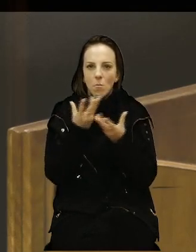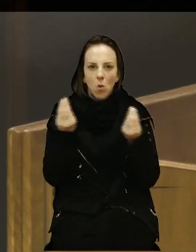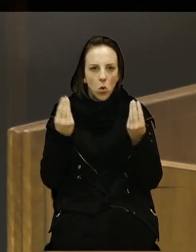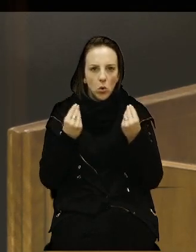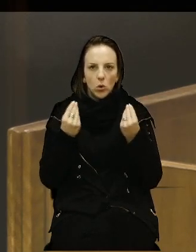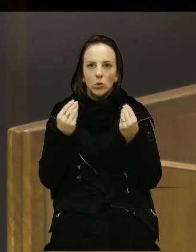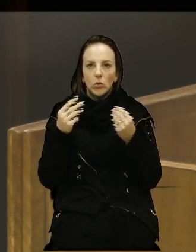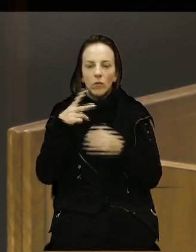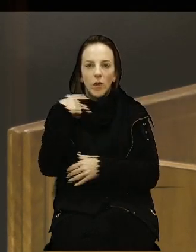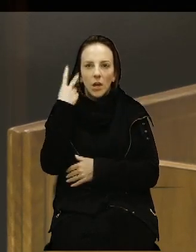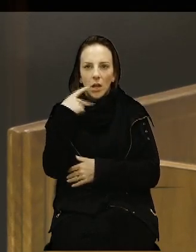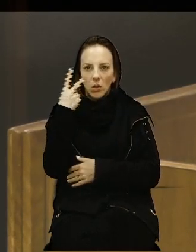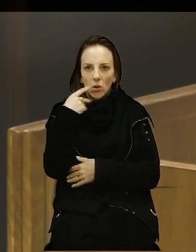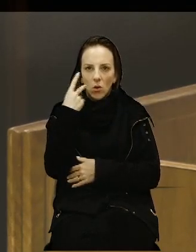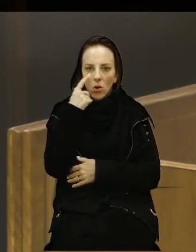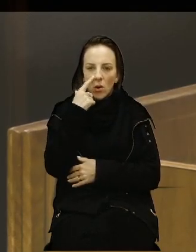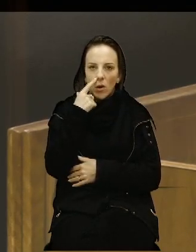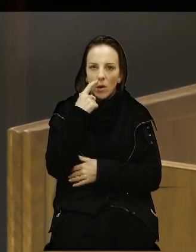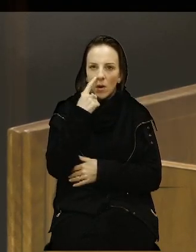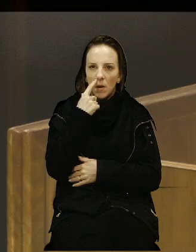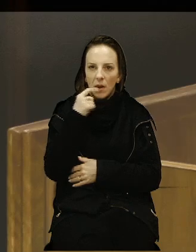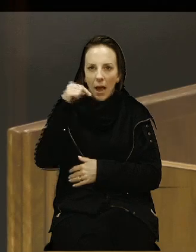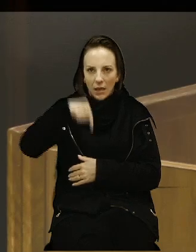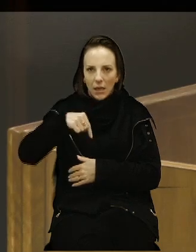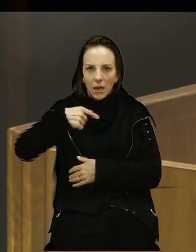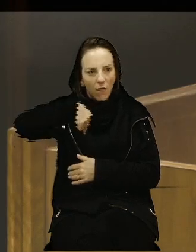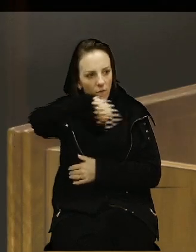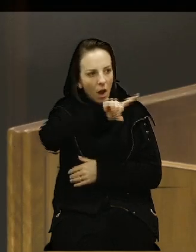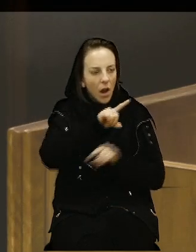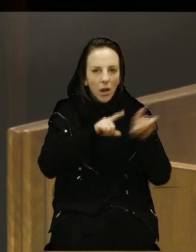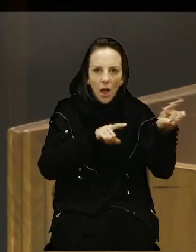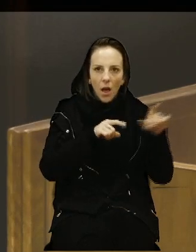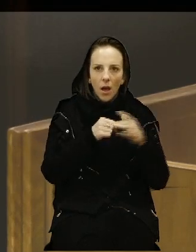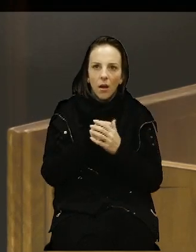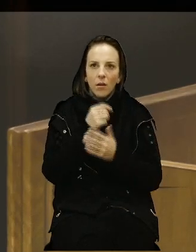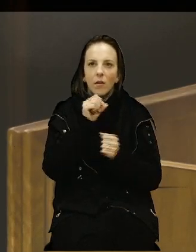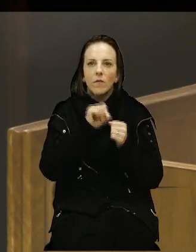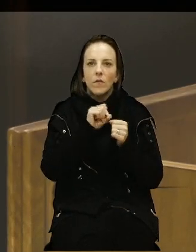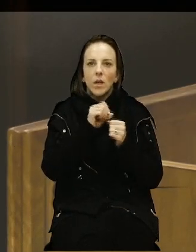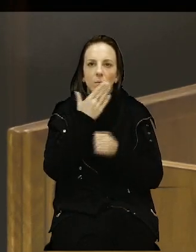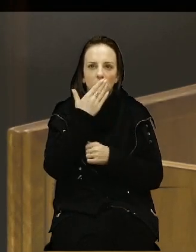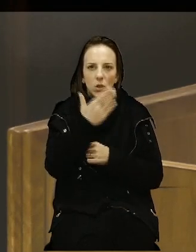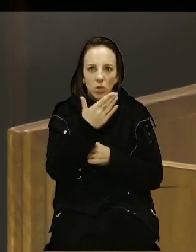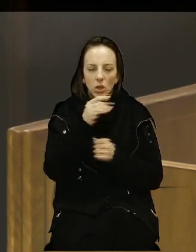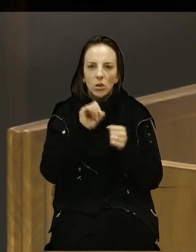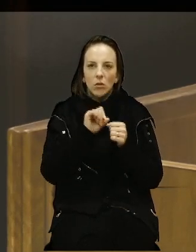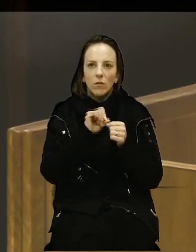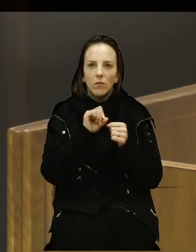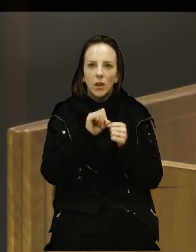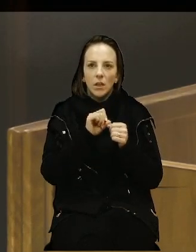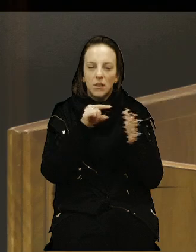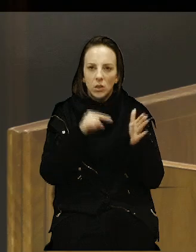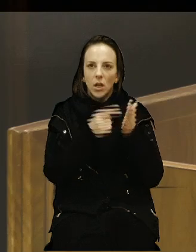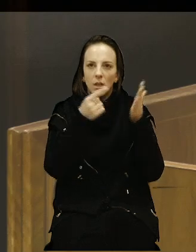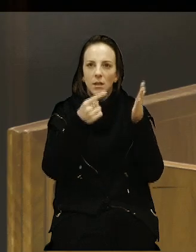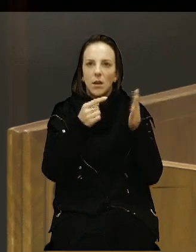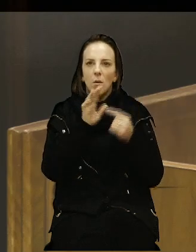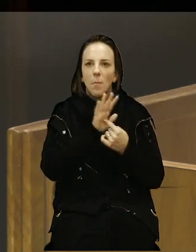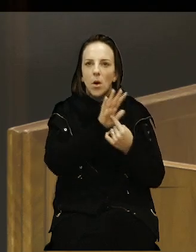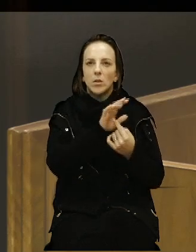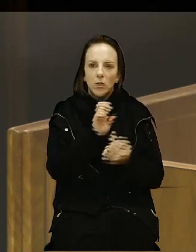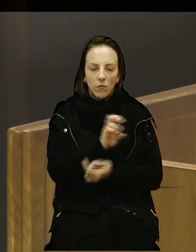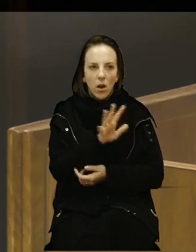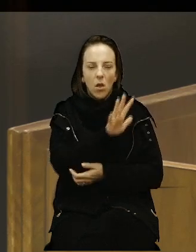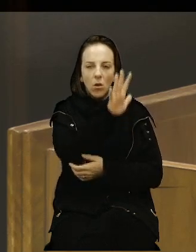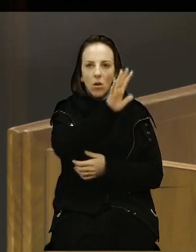resido, eu moro lá, mas eu sou vereador de Caxias. Bom, lá se é a obra que ele fez o pedido, fez a indicação, vai lá e se autovalorize, olha, que uma obra desse vereador